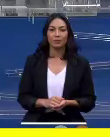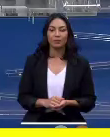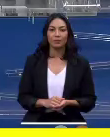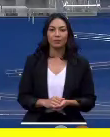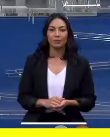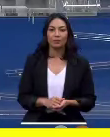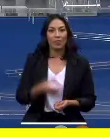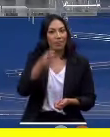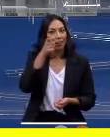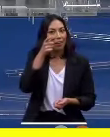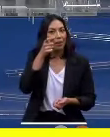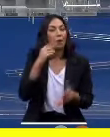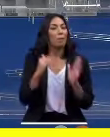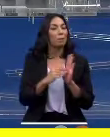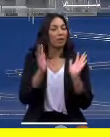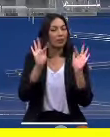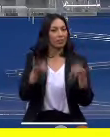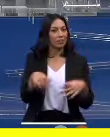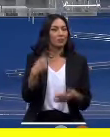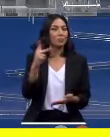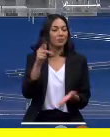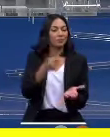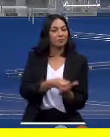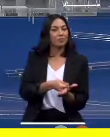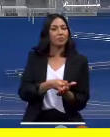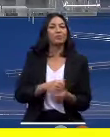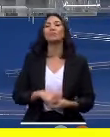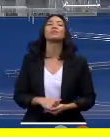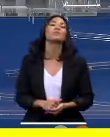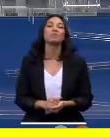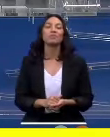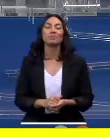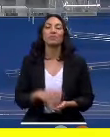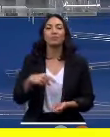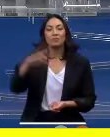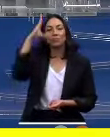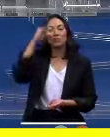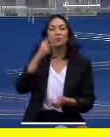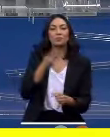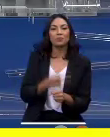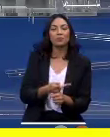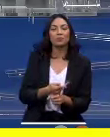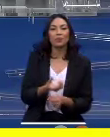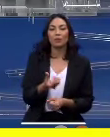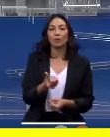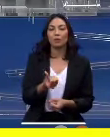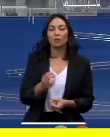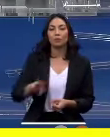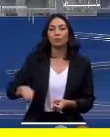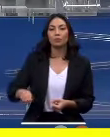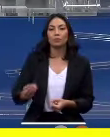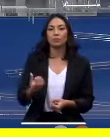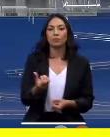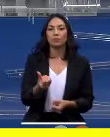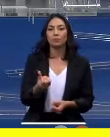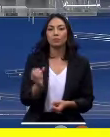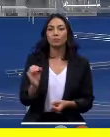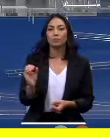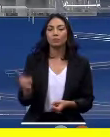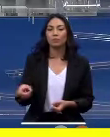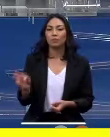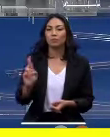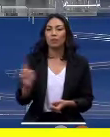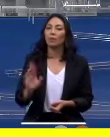55, confira direitinho do início ao fim a sua aposta. Nesta noite, prêmio estimado de 6 milhões e 600